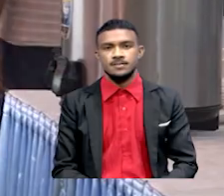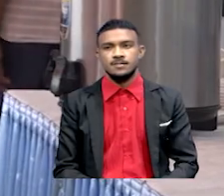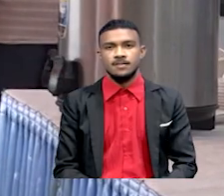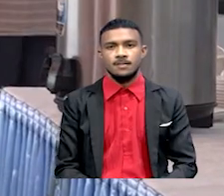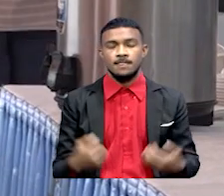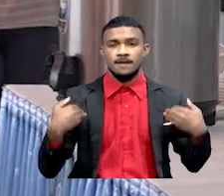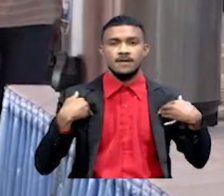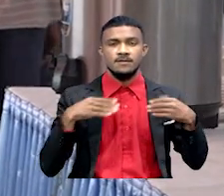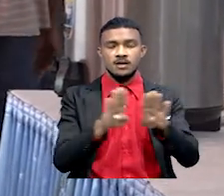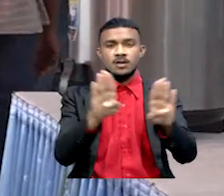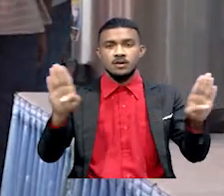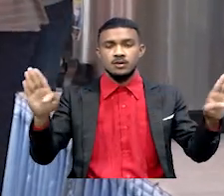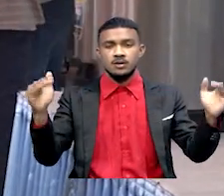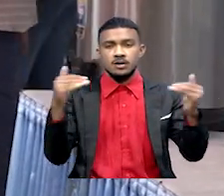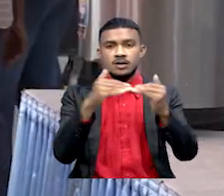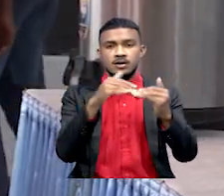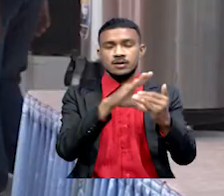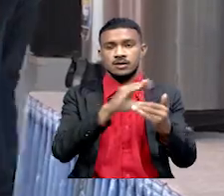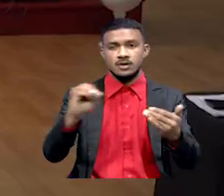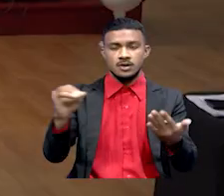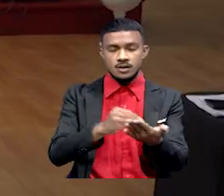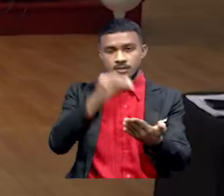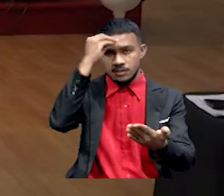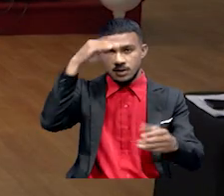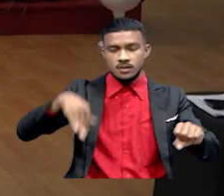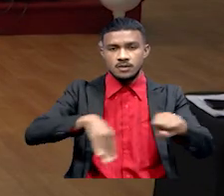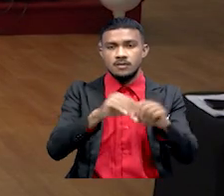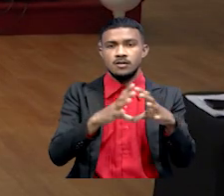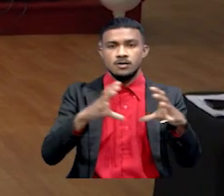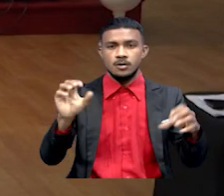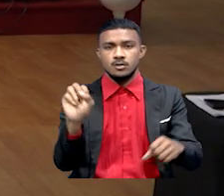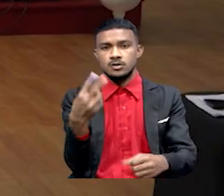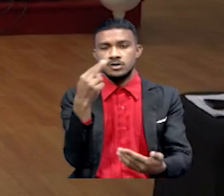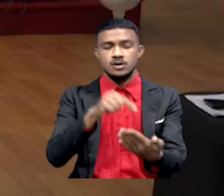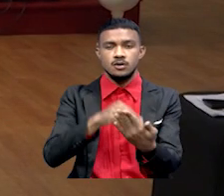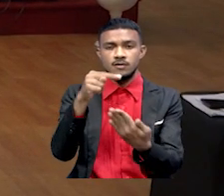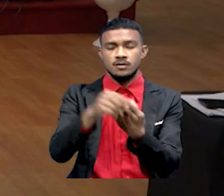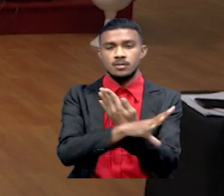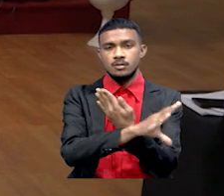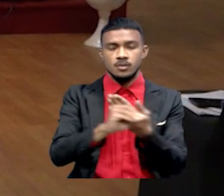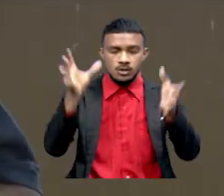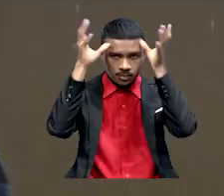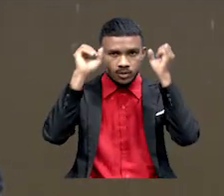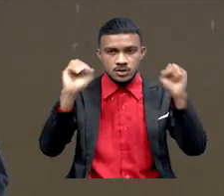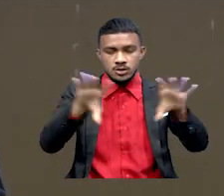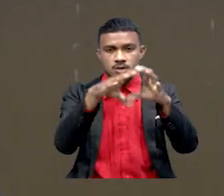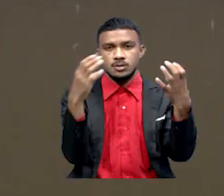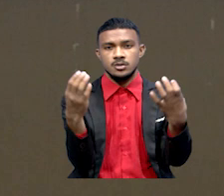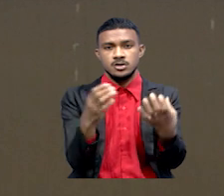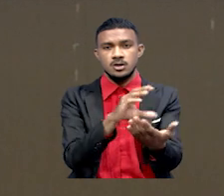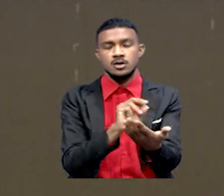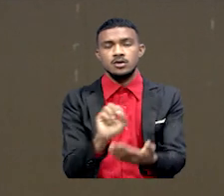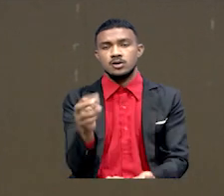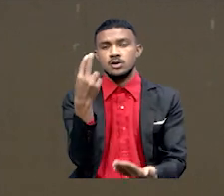E a abertura da Conferência Assembleia Geral Academia Futebol 12 de novembro, né? Presidente do Comitê 12 de novembro, Gregório